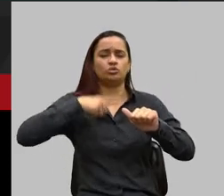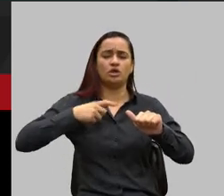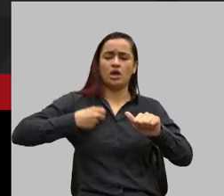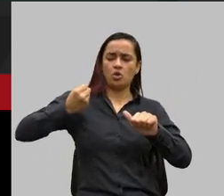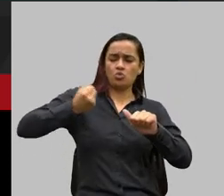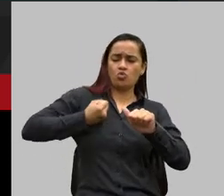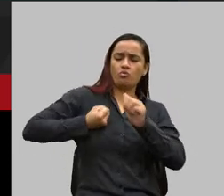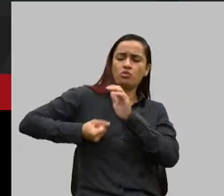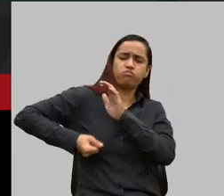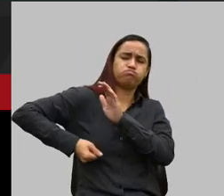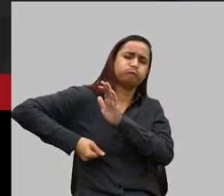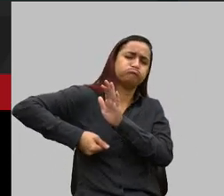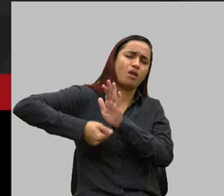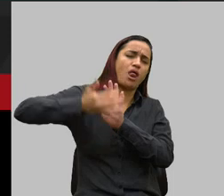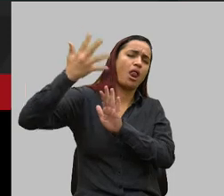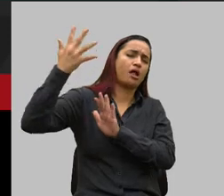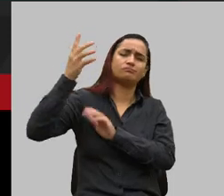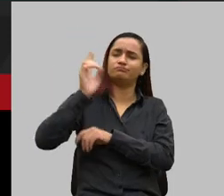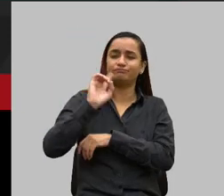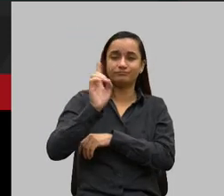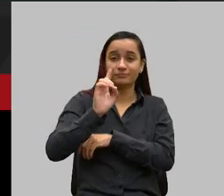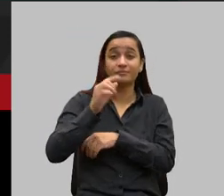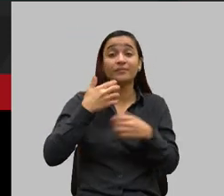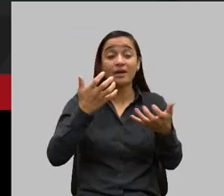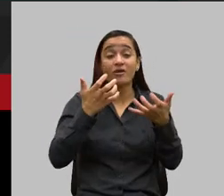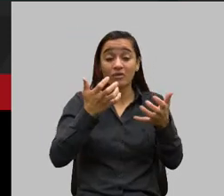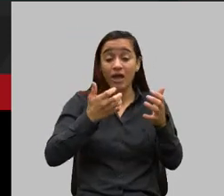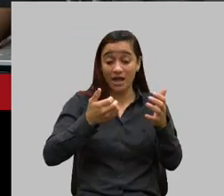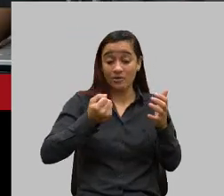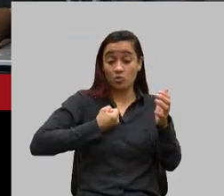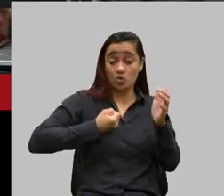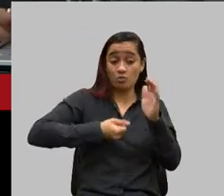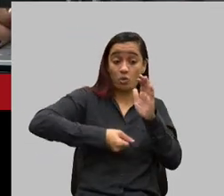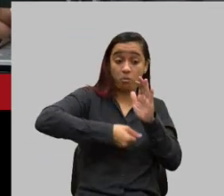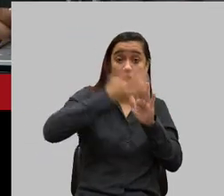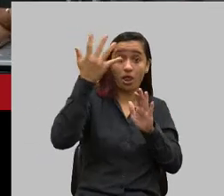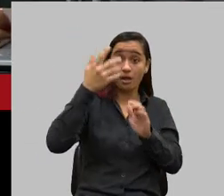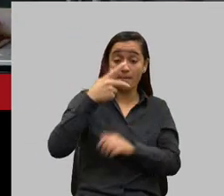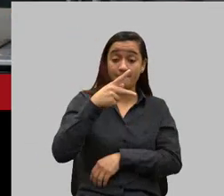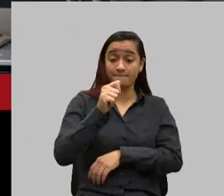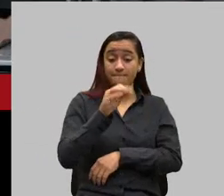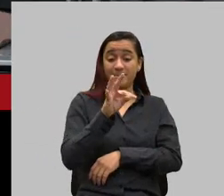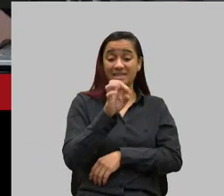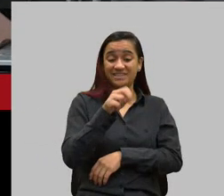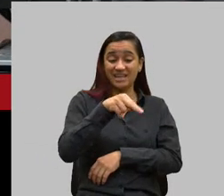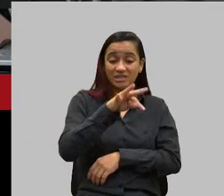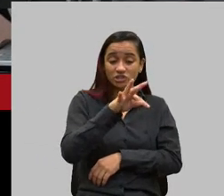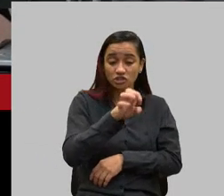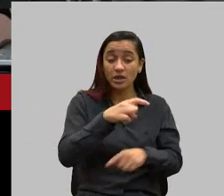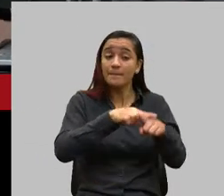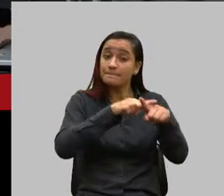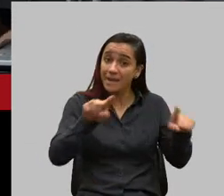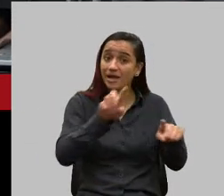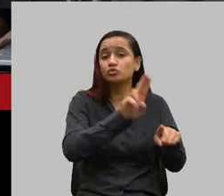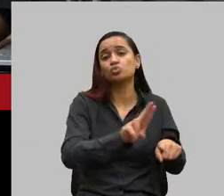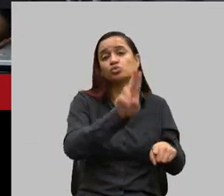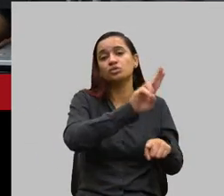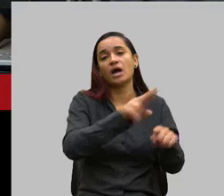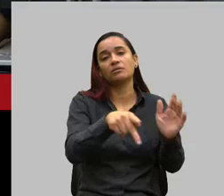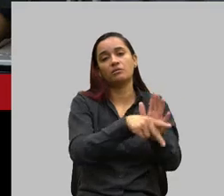patenteadas e sim o número grande de coisas patenteadas que estão sendo utilizadas pela